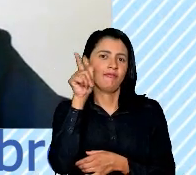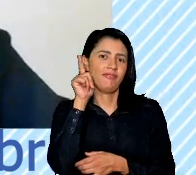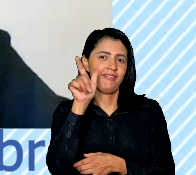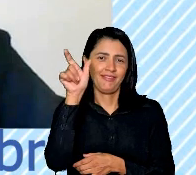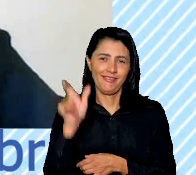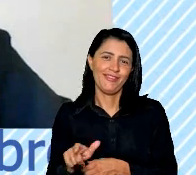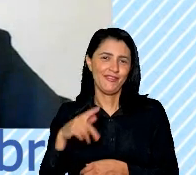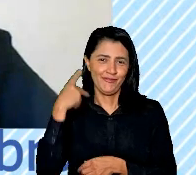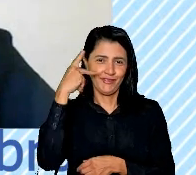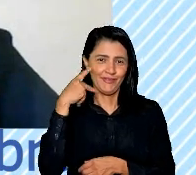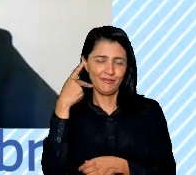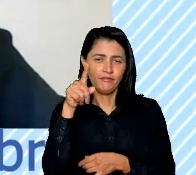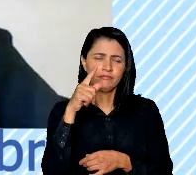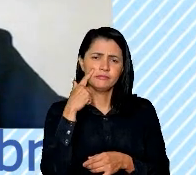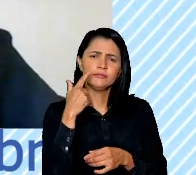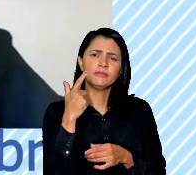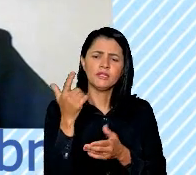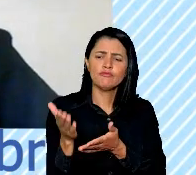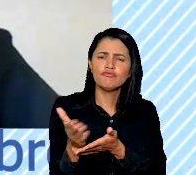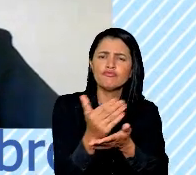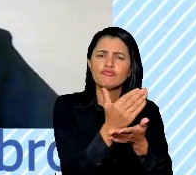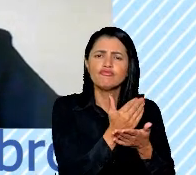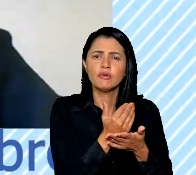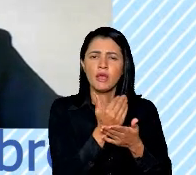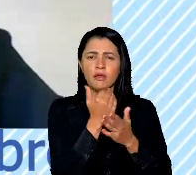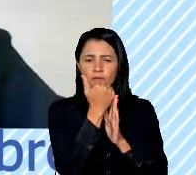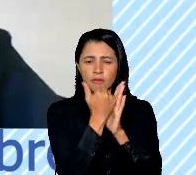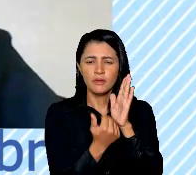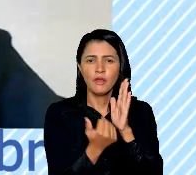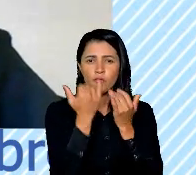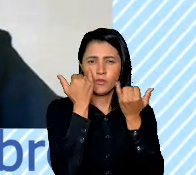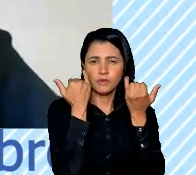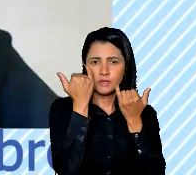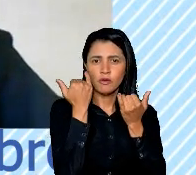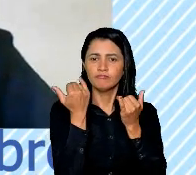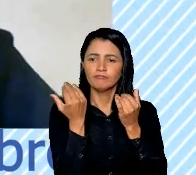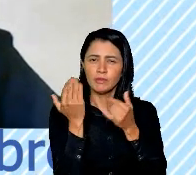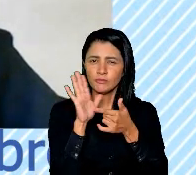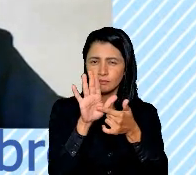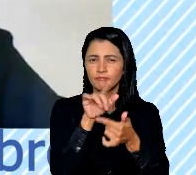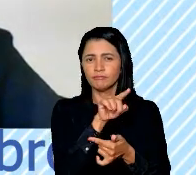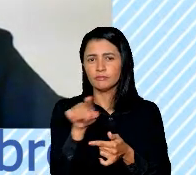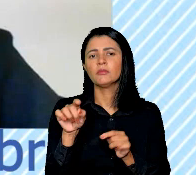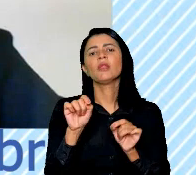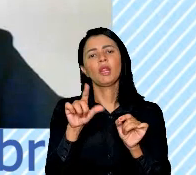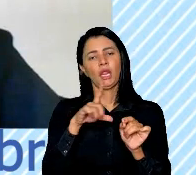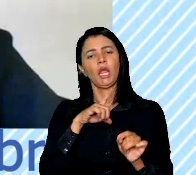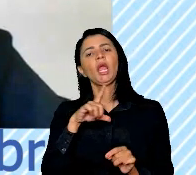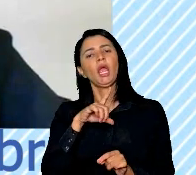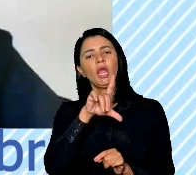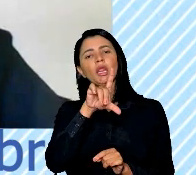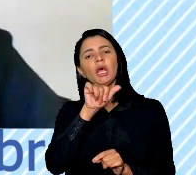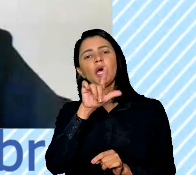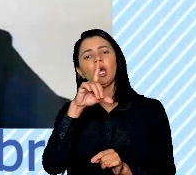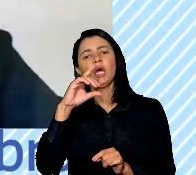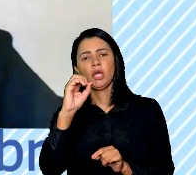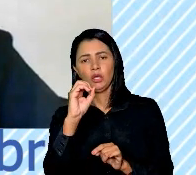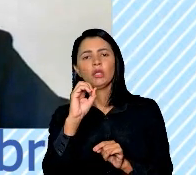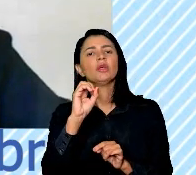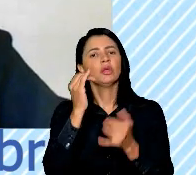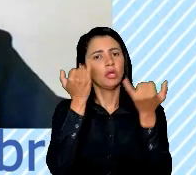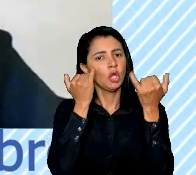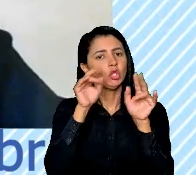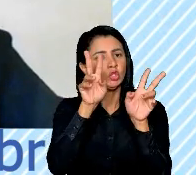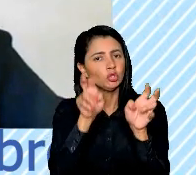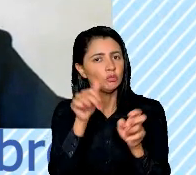nessa sequência de dados que eu reuni aqui para trazer a vocês, existem dados sobre mulheres negras, né?